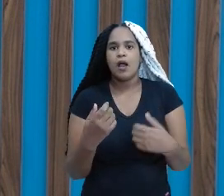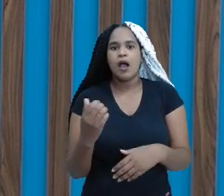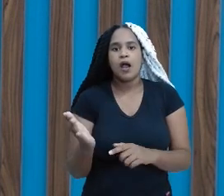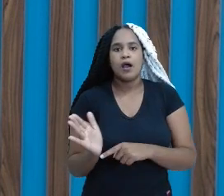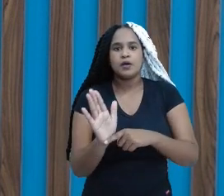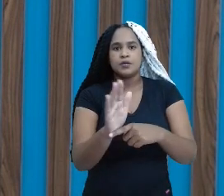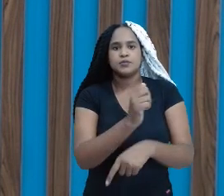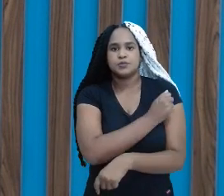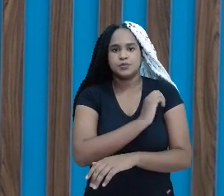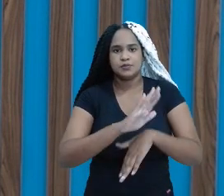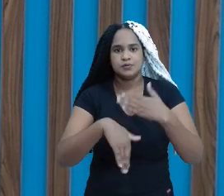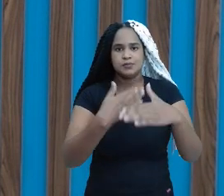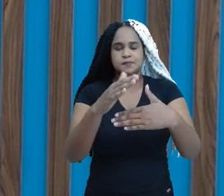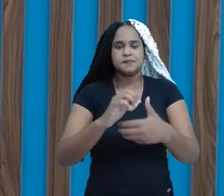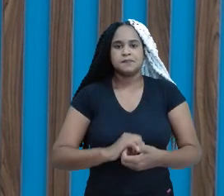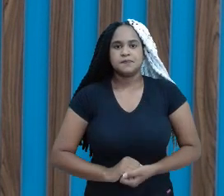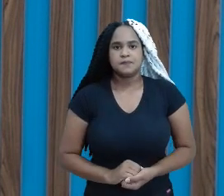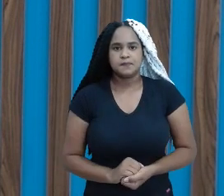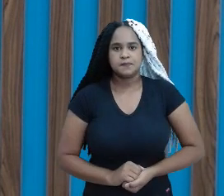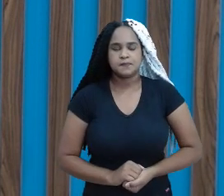desse estudante.